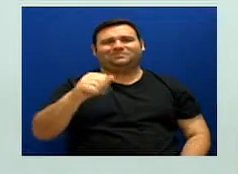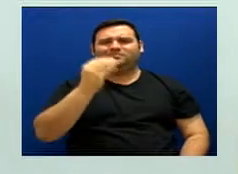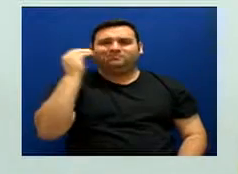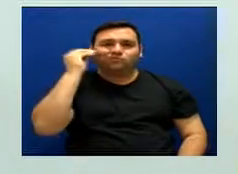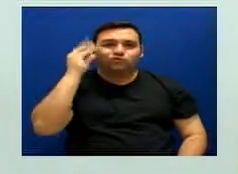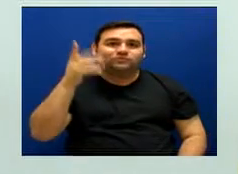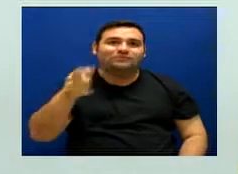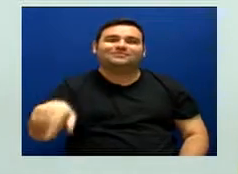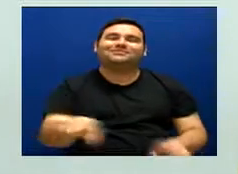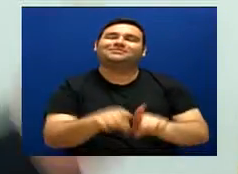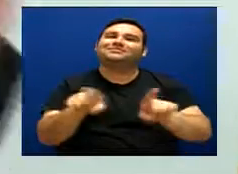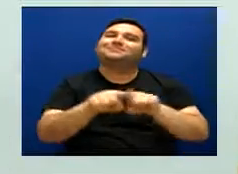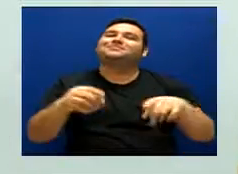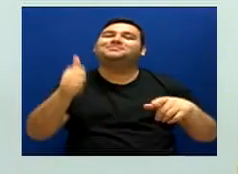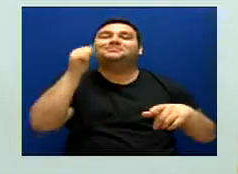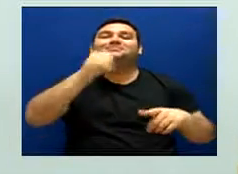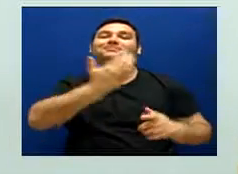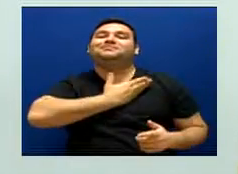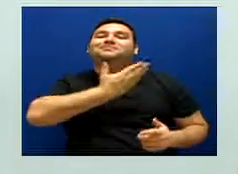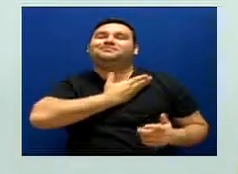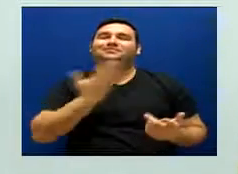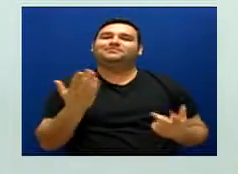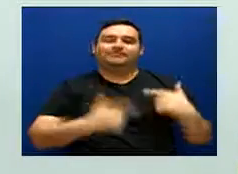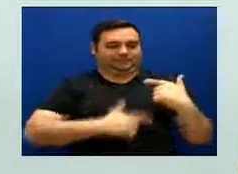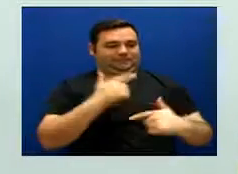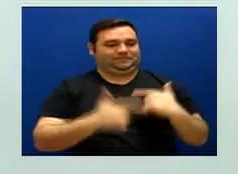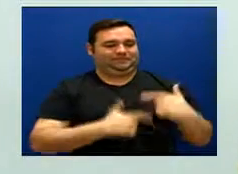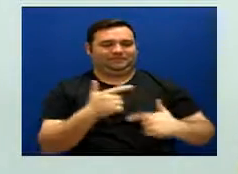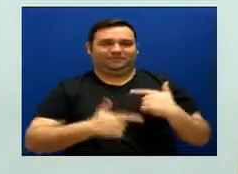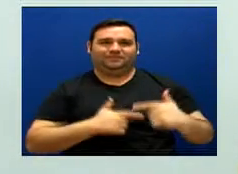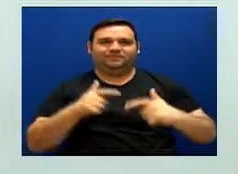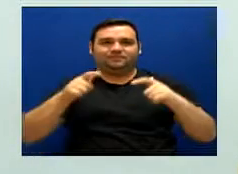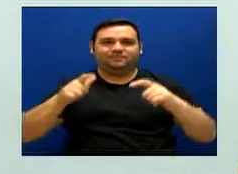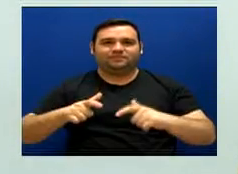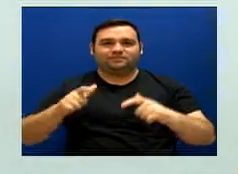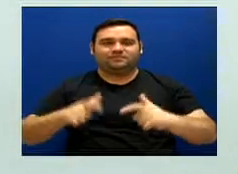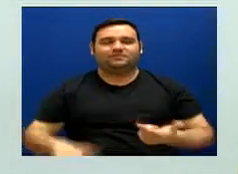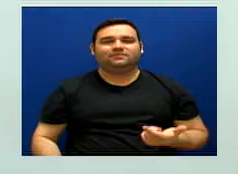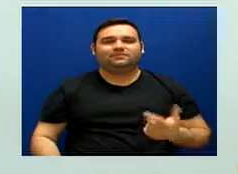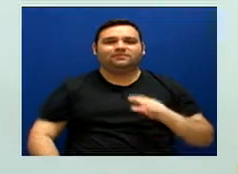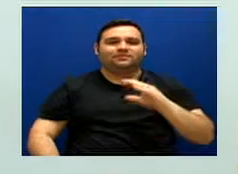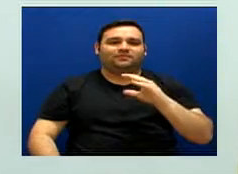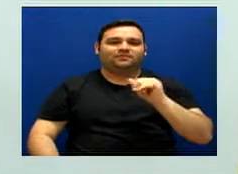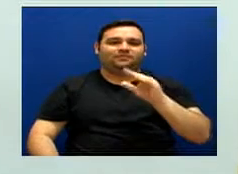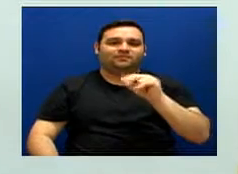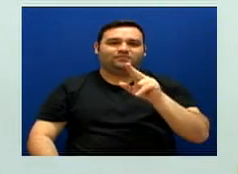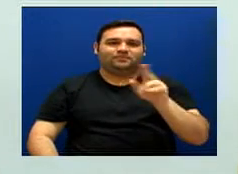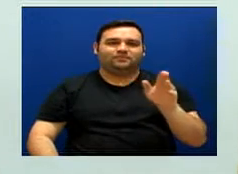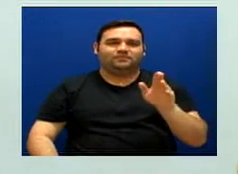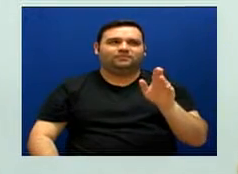senhora. E também para minha amiga... que trabalhava lá na Cacau Show,